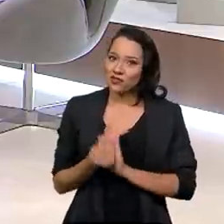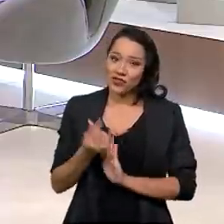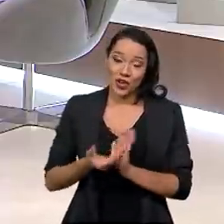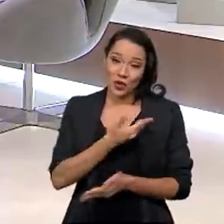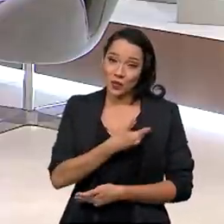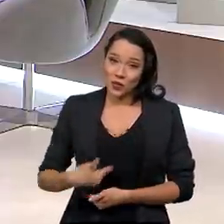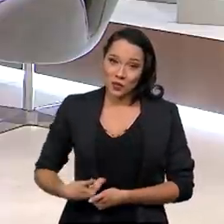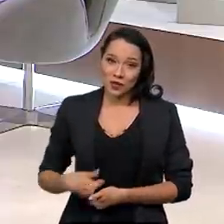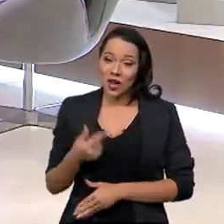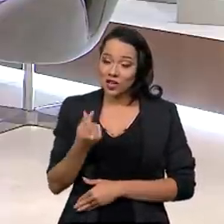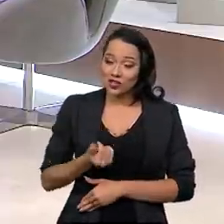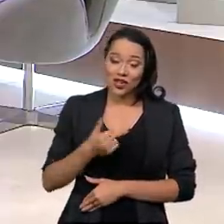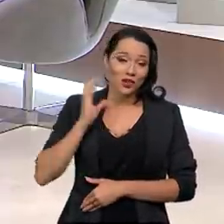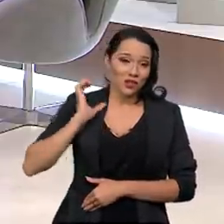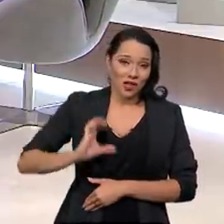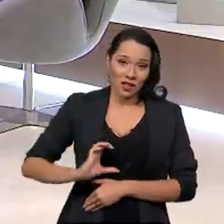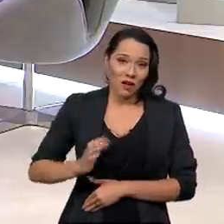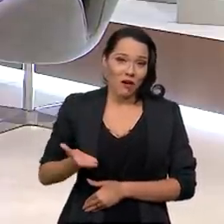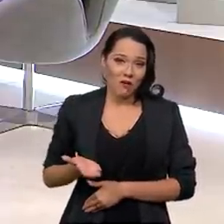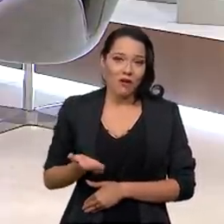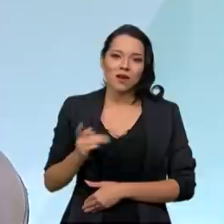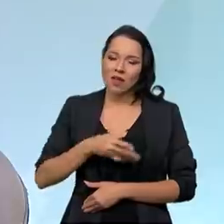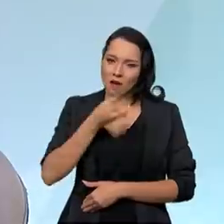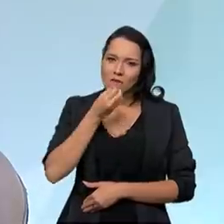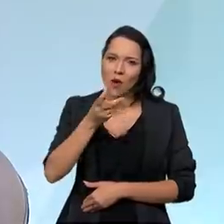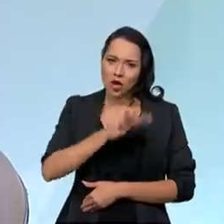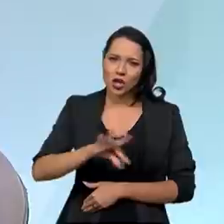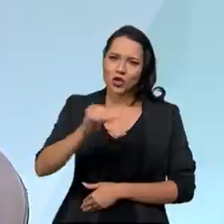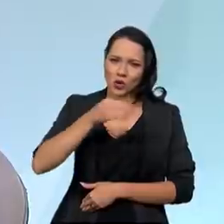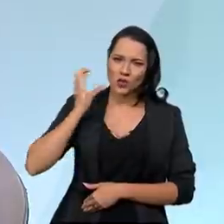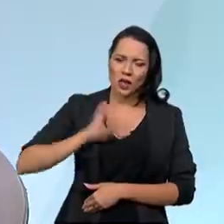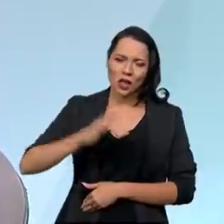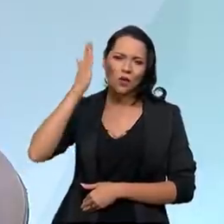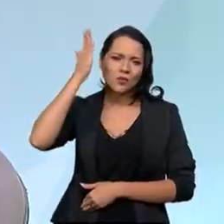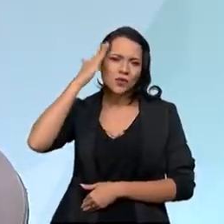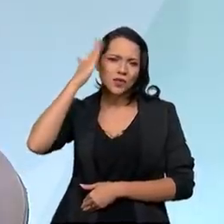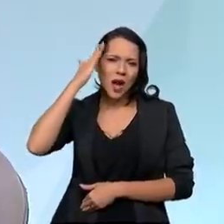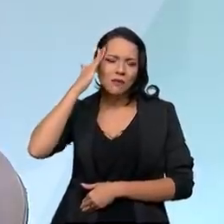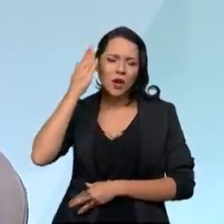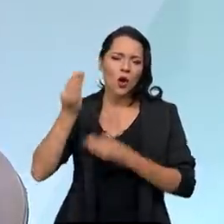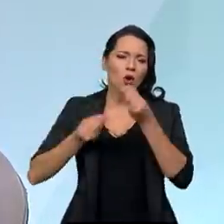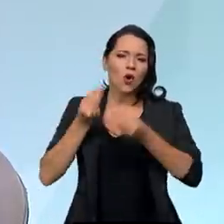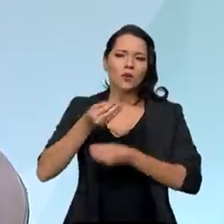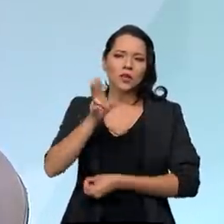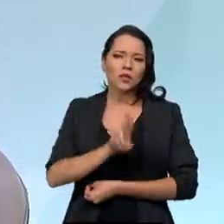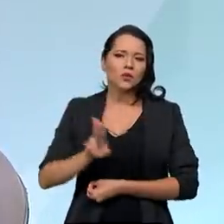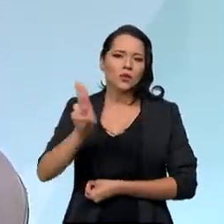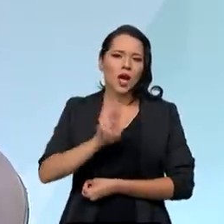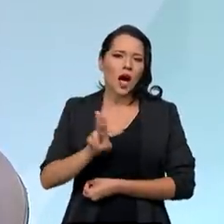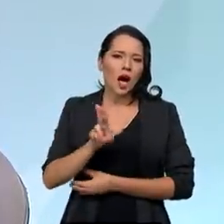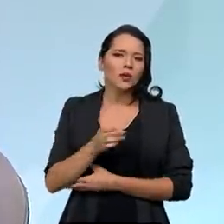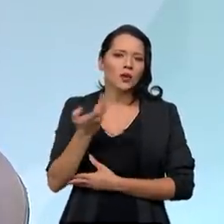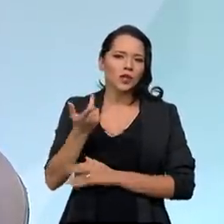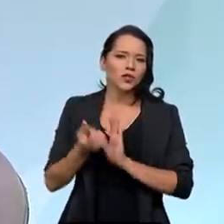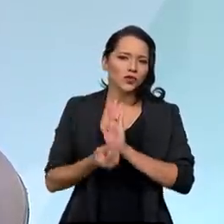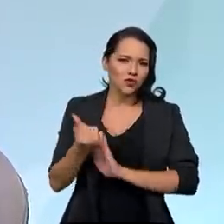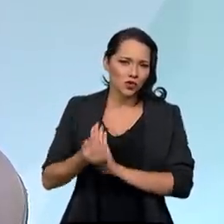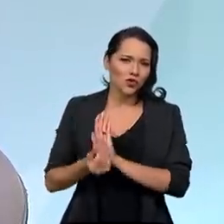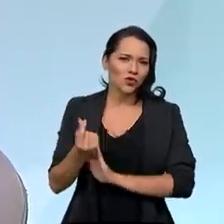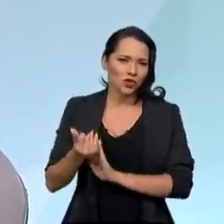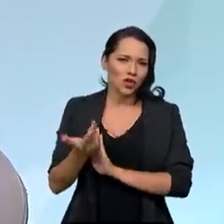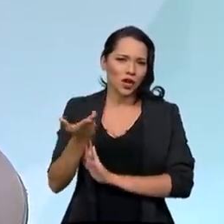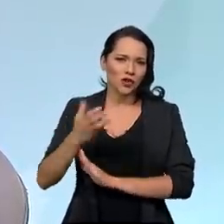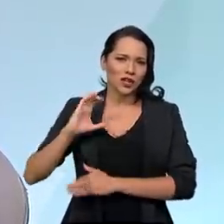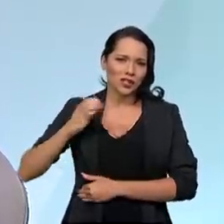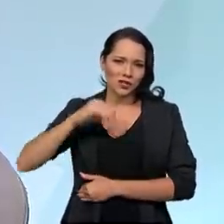público, é dinheiro da cidadania e é bom que todo cidadão saiba de que forma são empregados os recursos